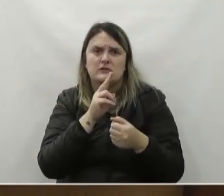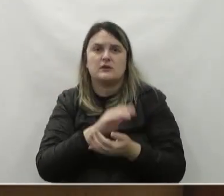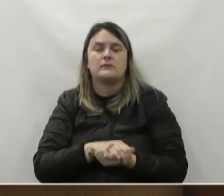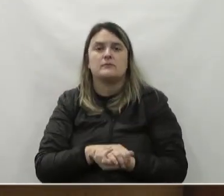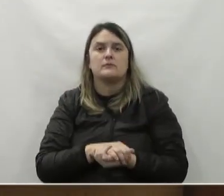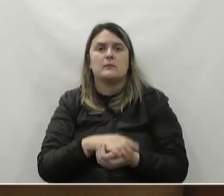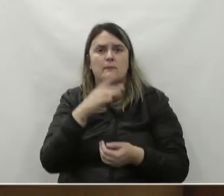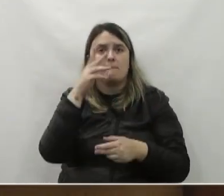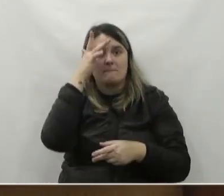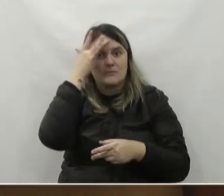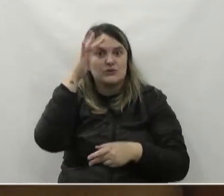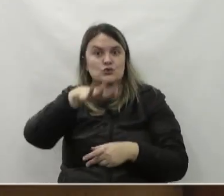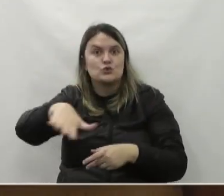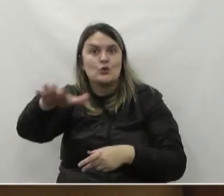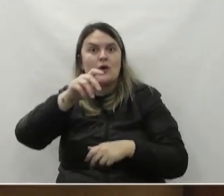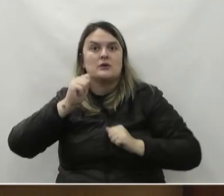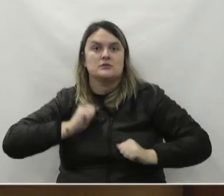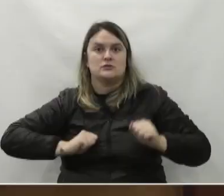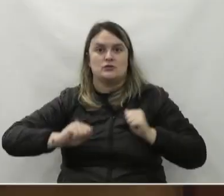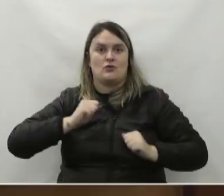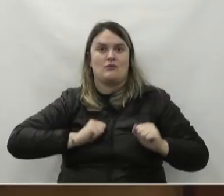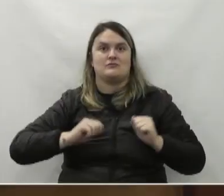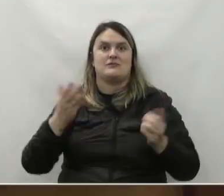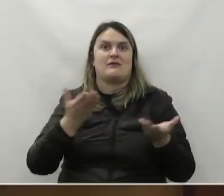para a população, um pouco mais